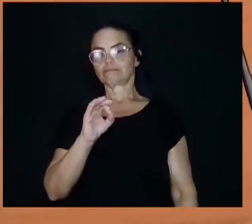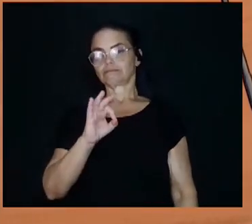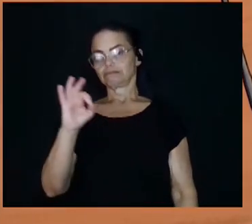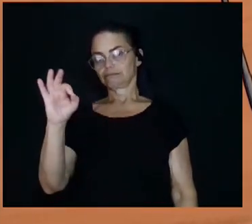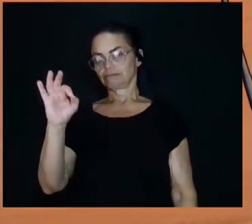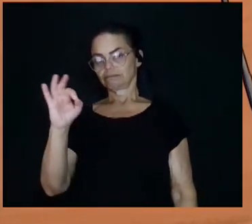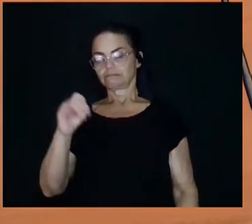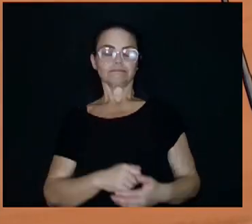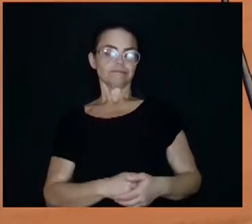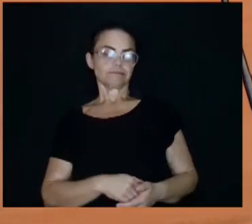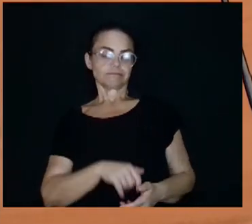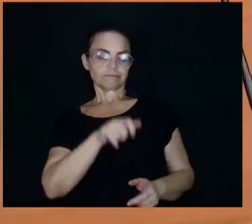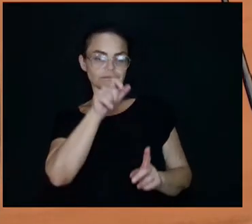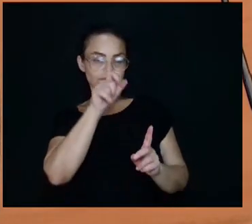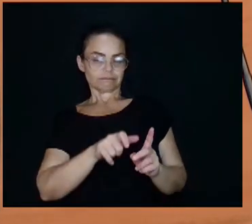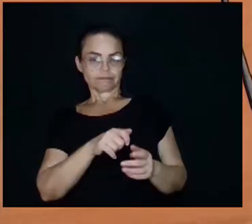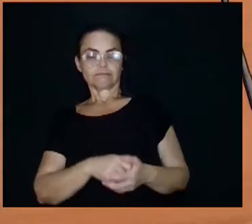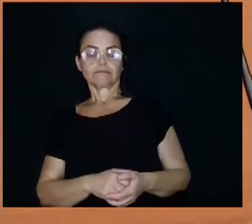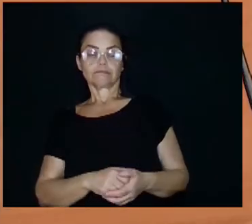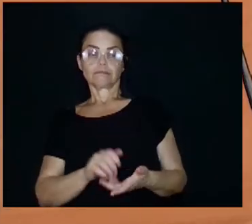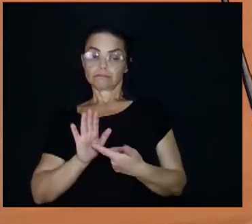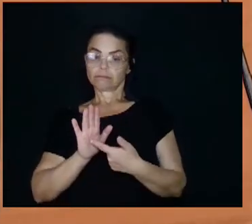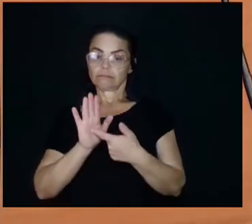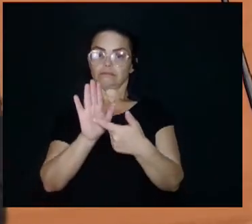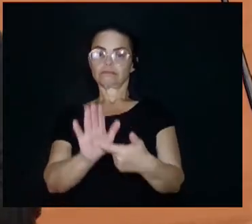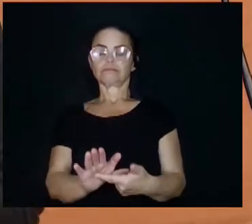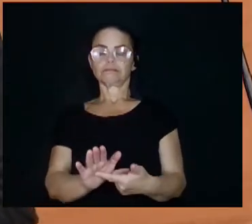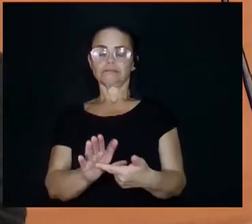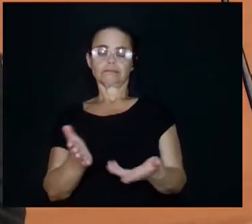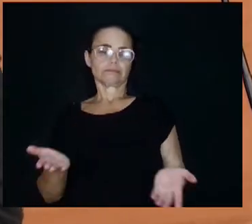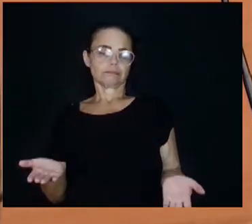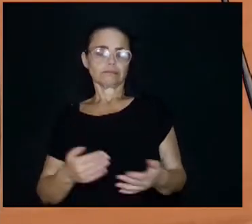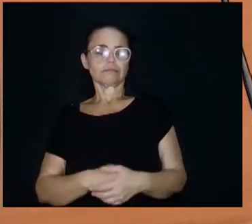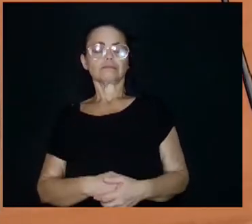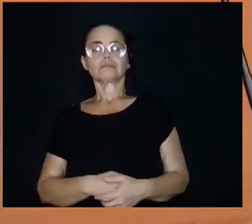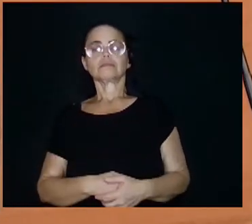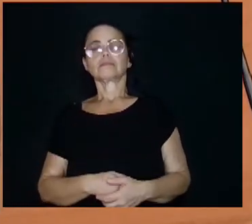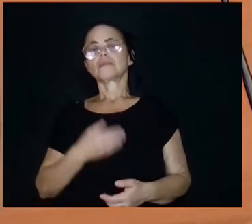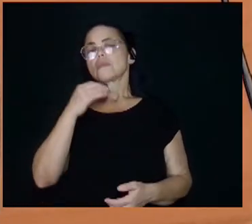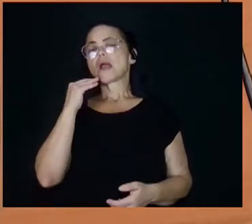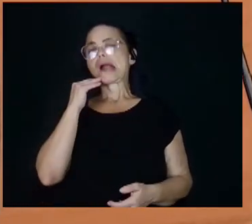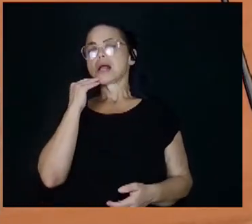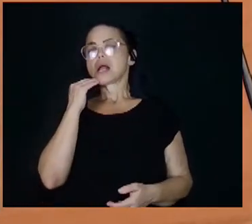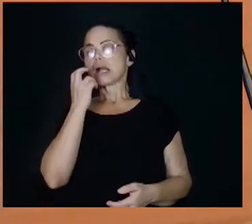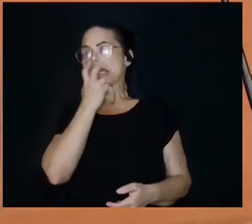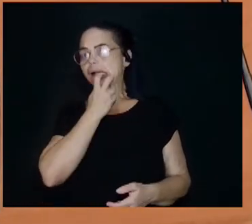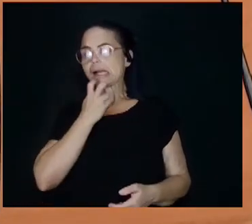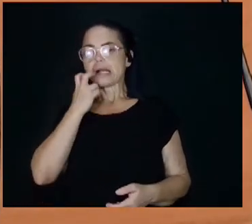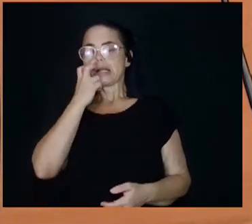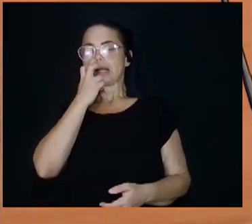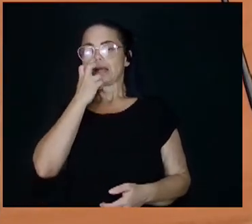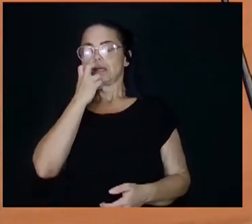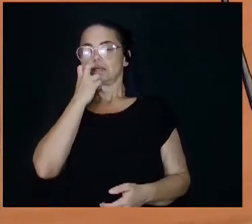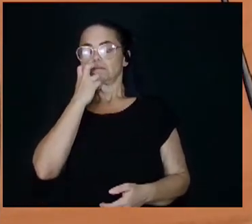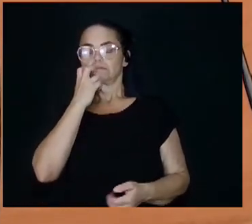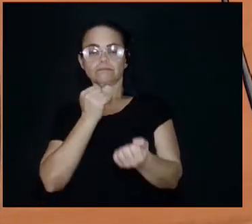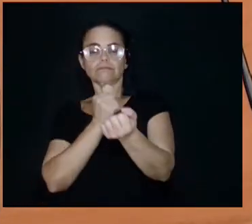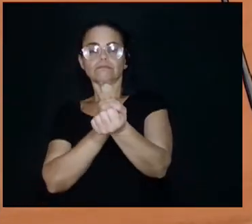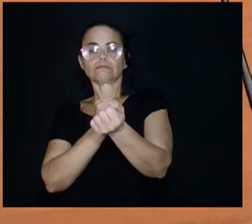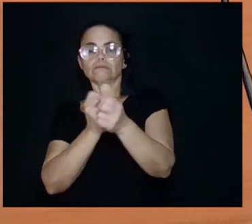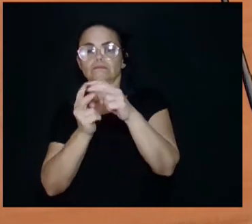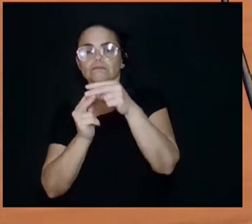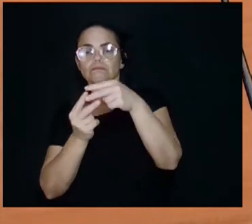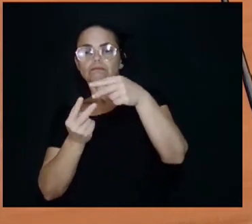pessoa vai manifestar. Para ela manifestar a gagueira, ela precisa de uma base genética. Senão, toda